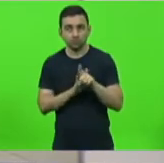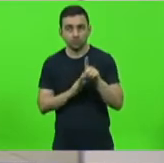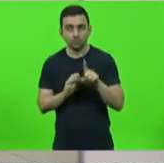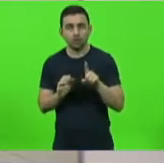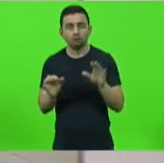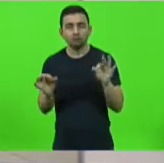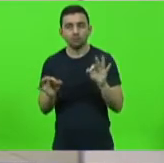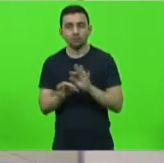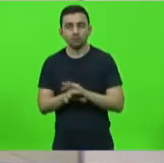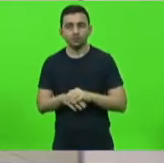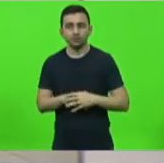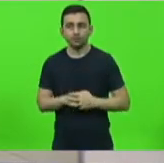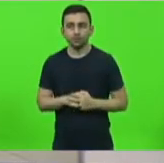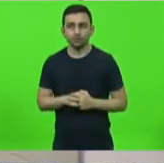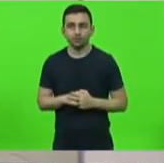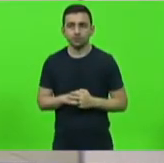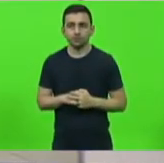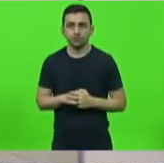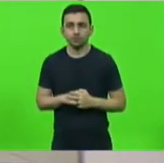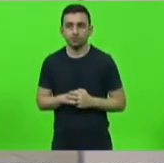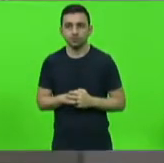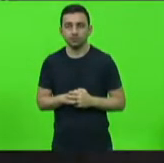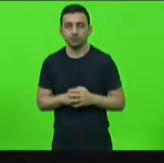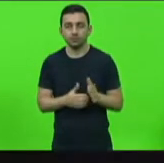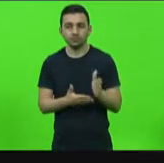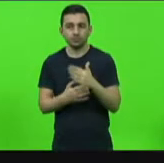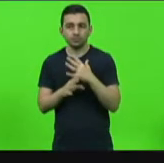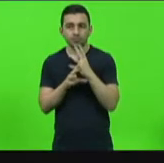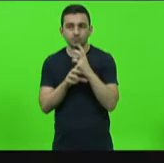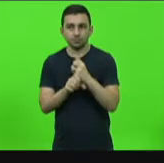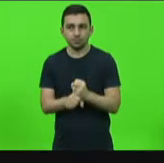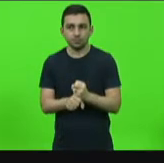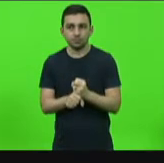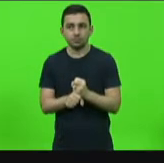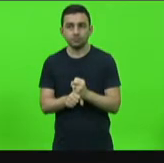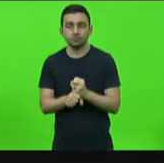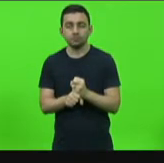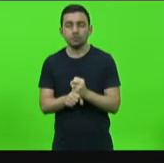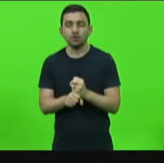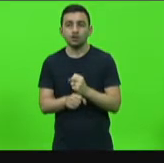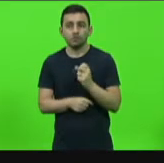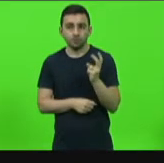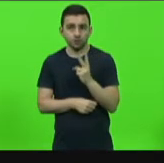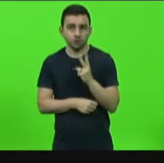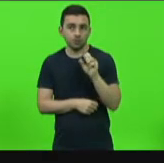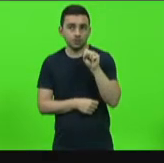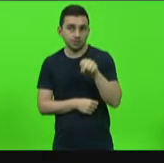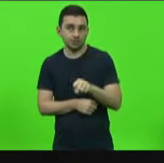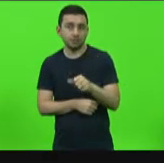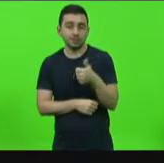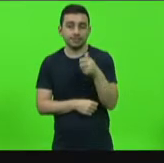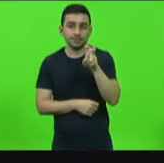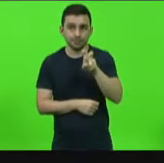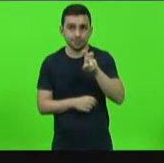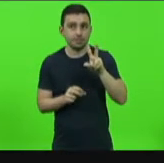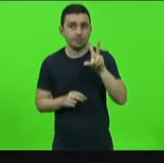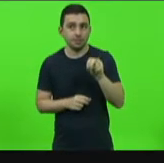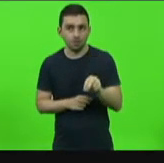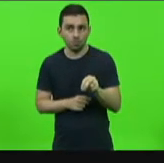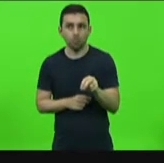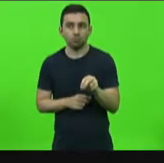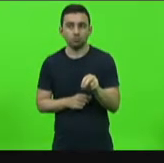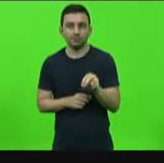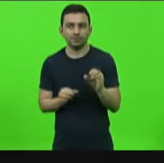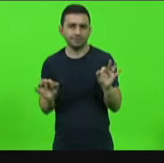Encerrada a votação, colho o resultado. 22 votos sim, 15 votos não,